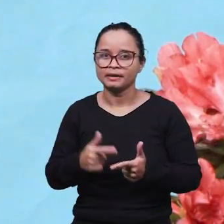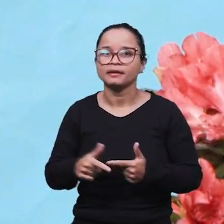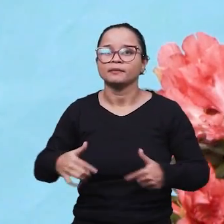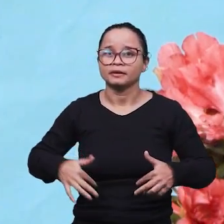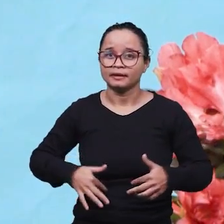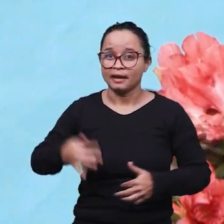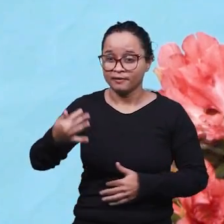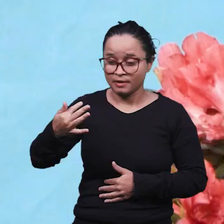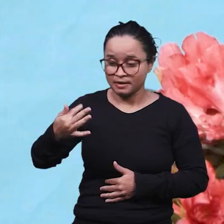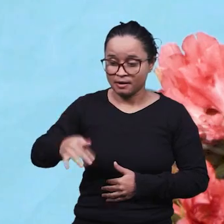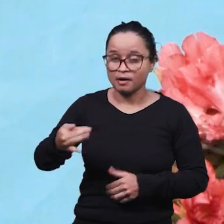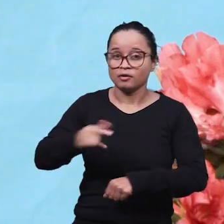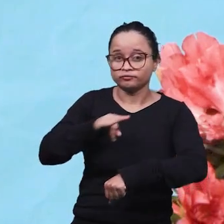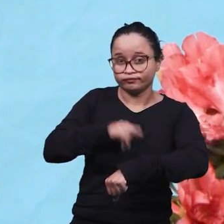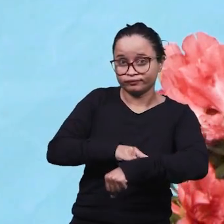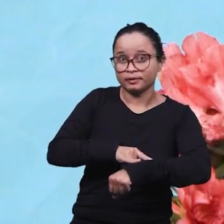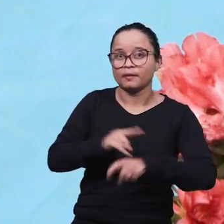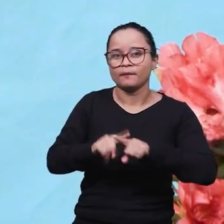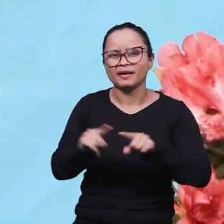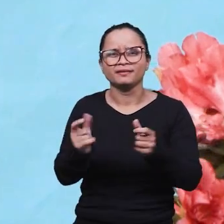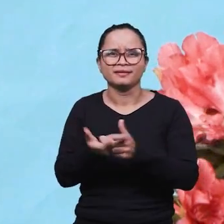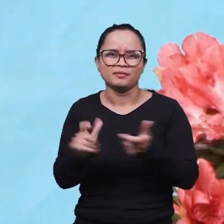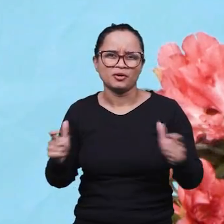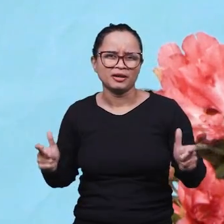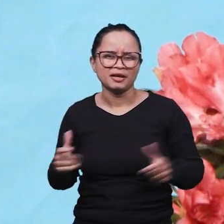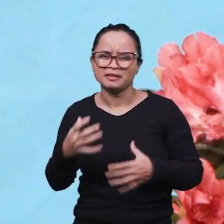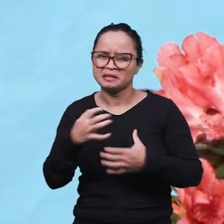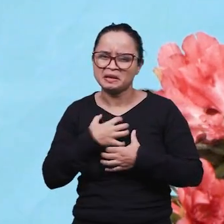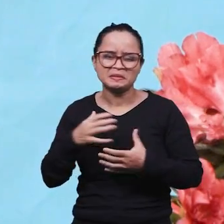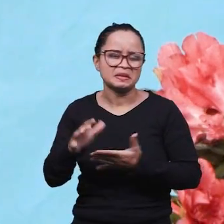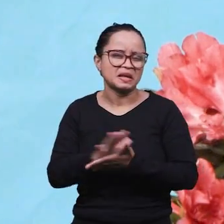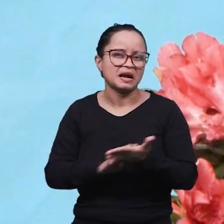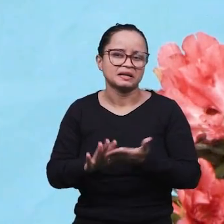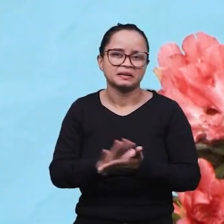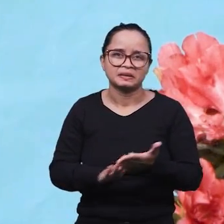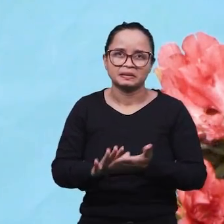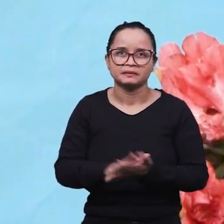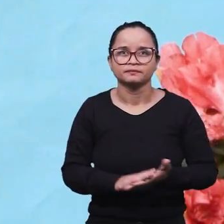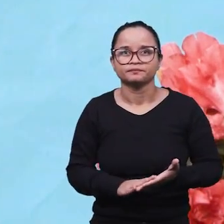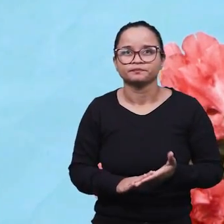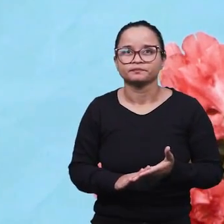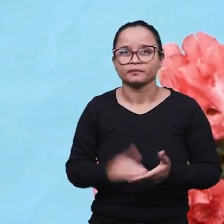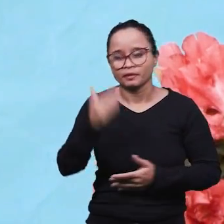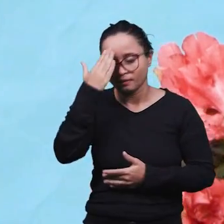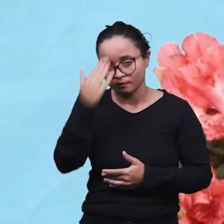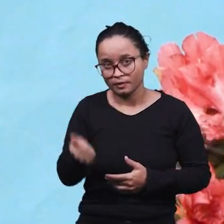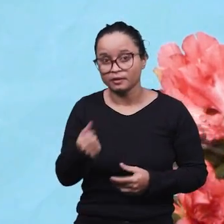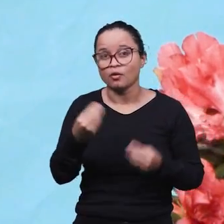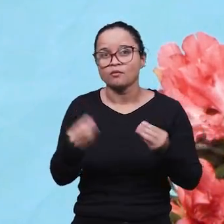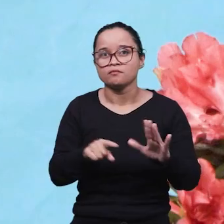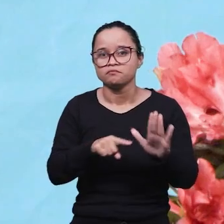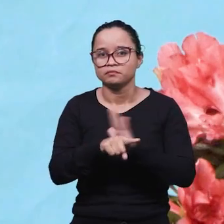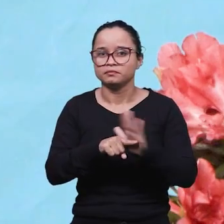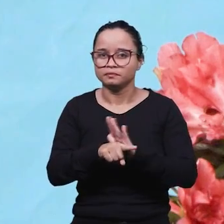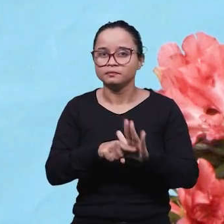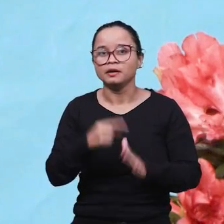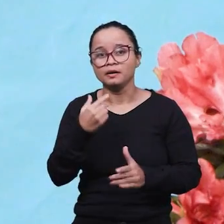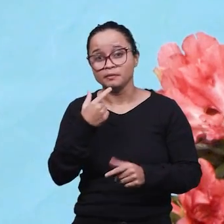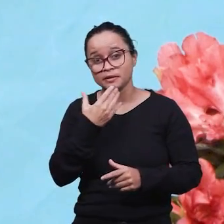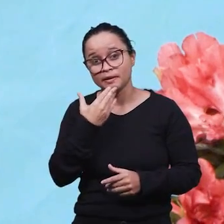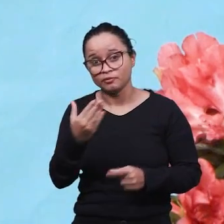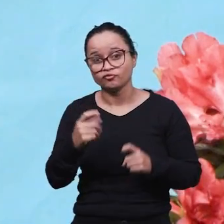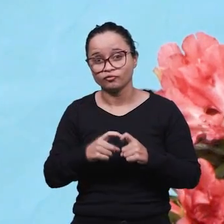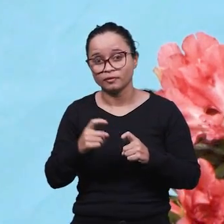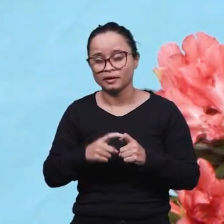mas assim, na maioria dos casos ela não vai apresentar nenhum sintoma e a gente só vai saber através de exames laboratoriais mesmo. E assim,